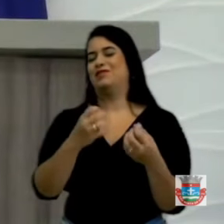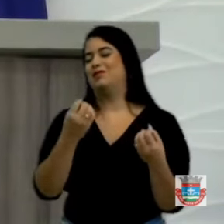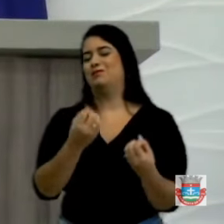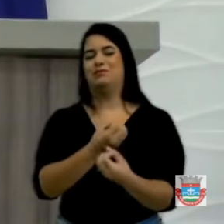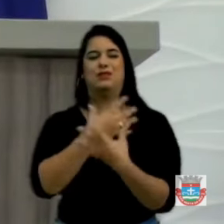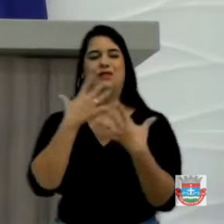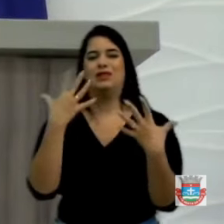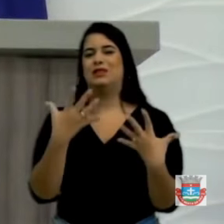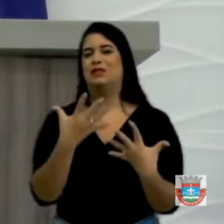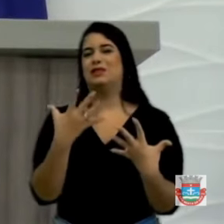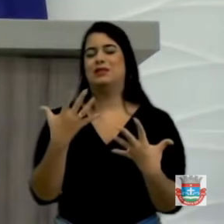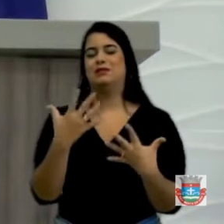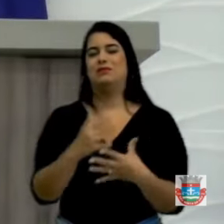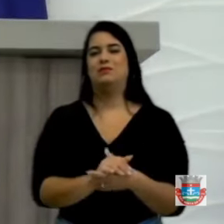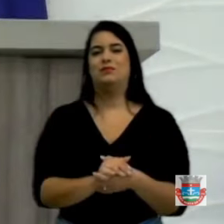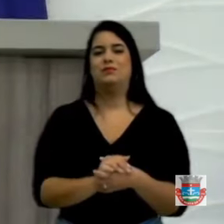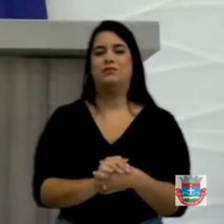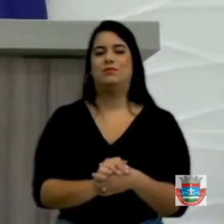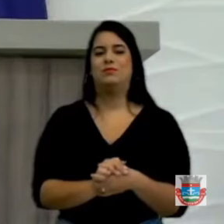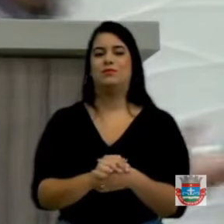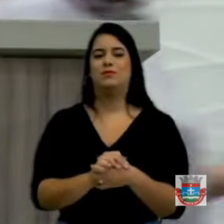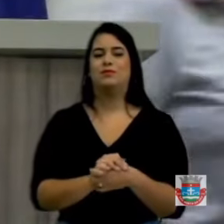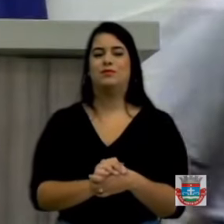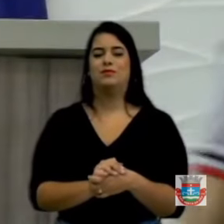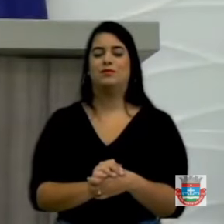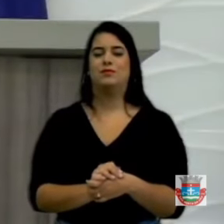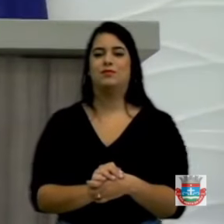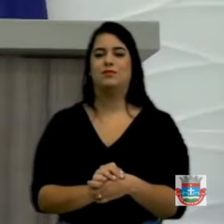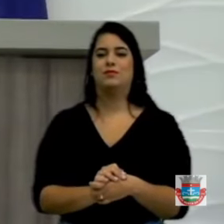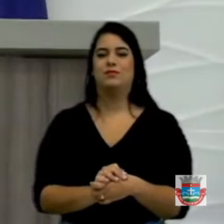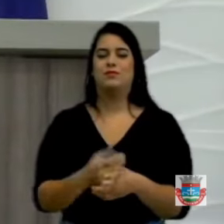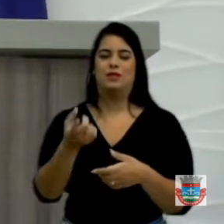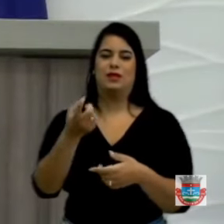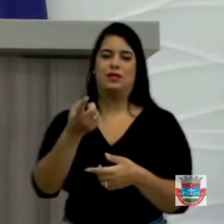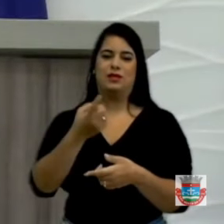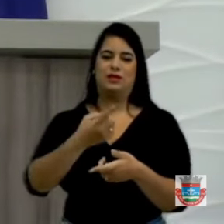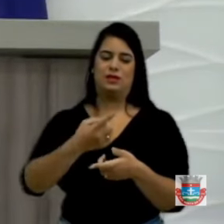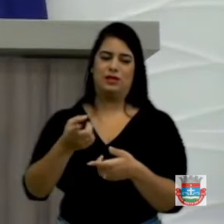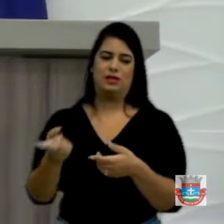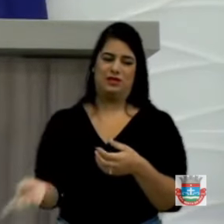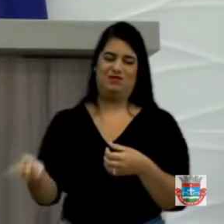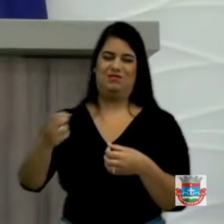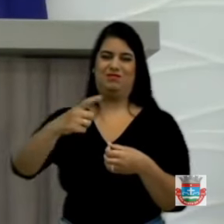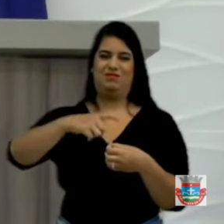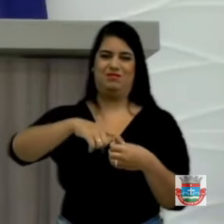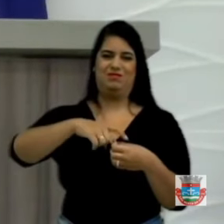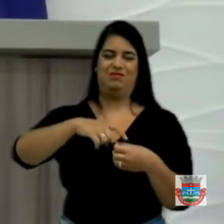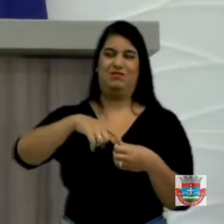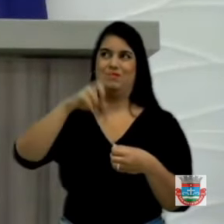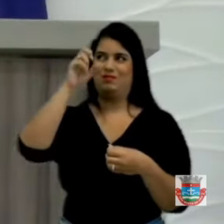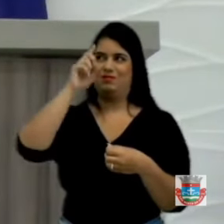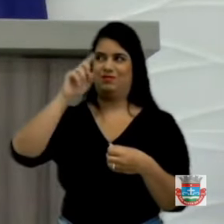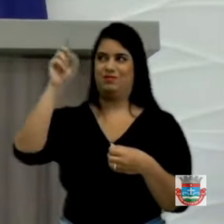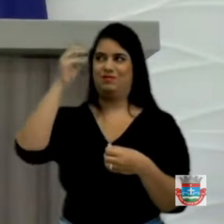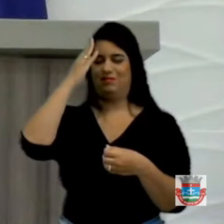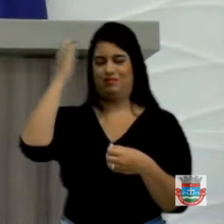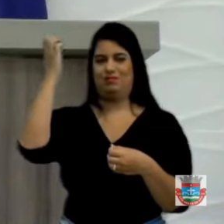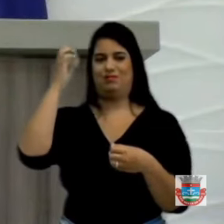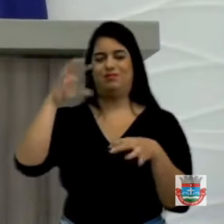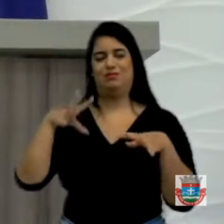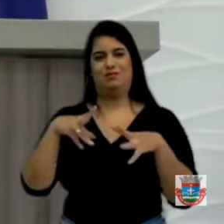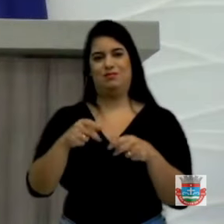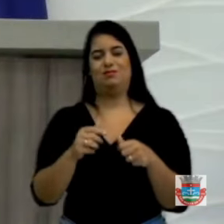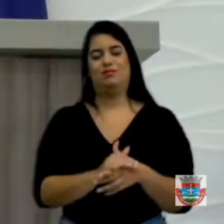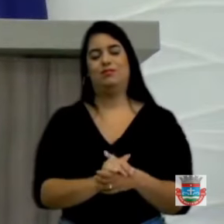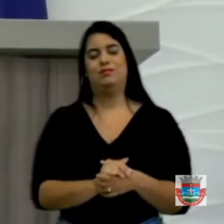vem. As coisas vêm, o retorno vem. E Deus é quem vai por todos nós que